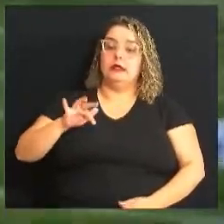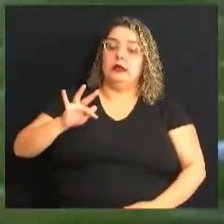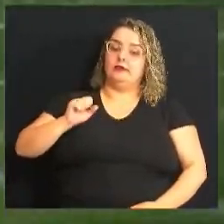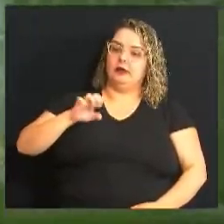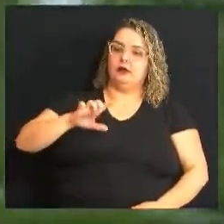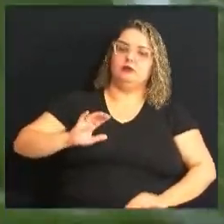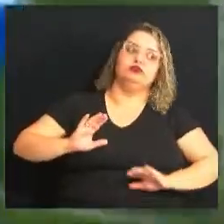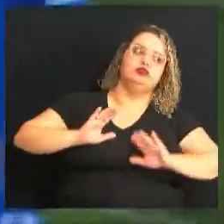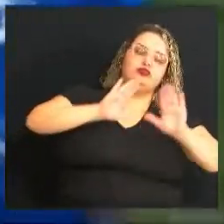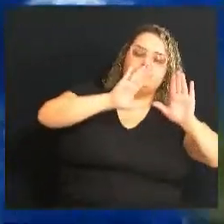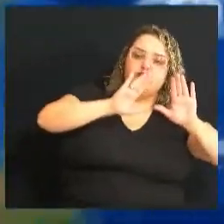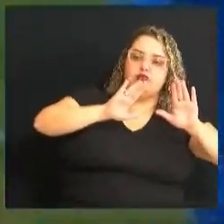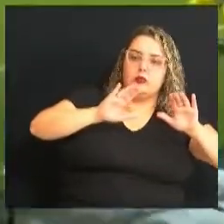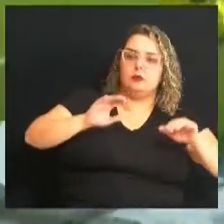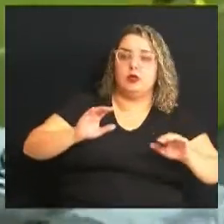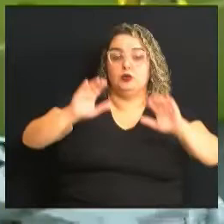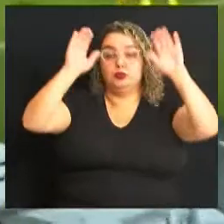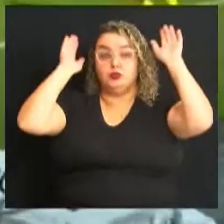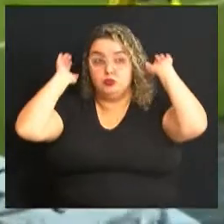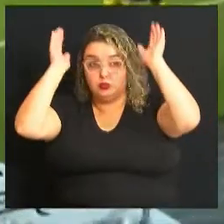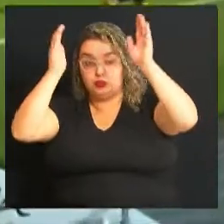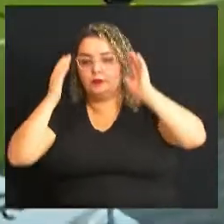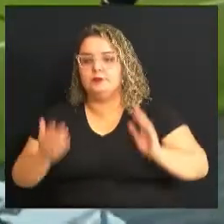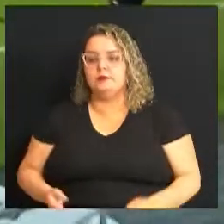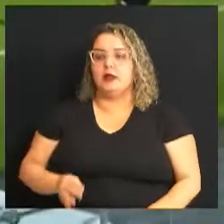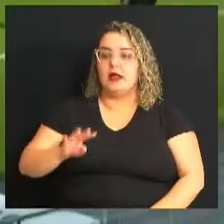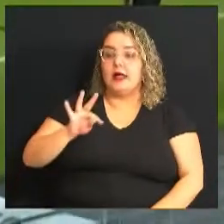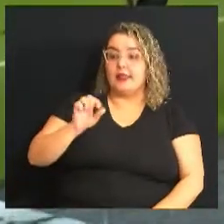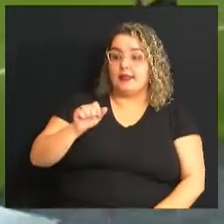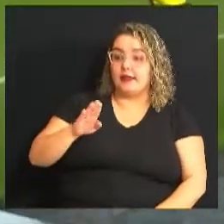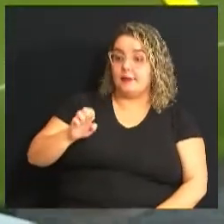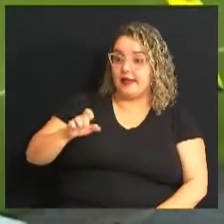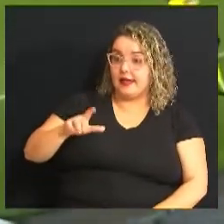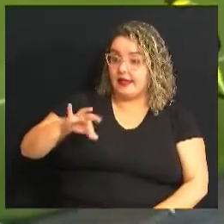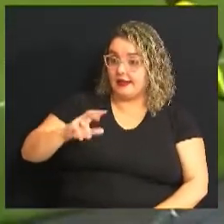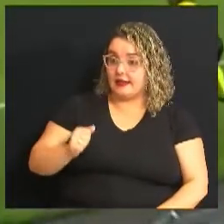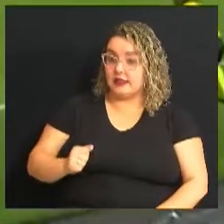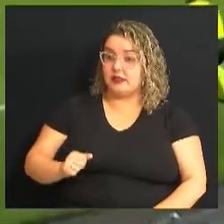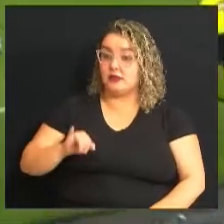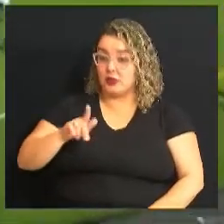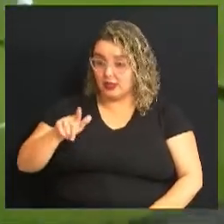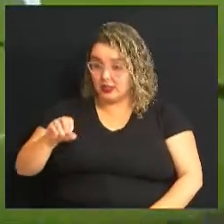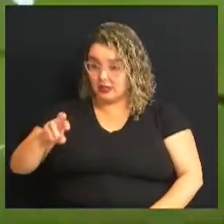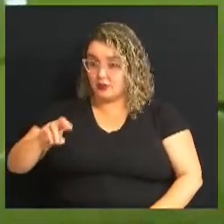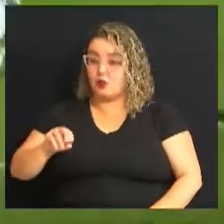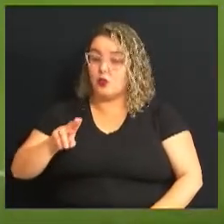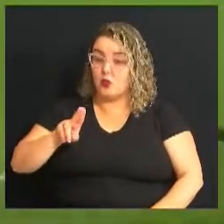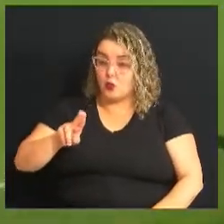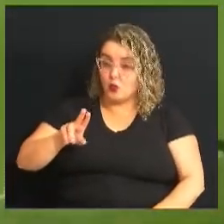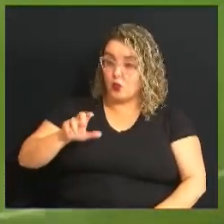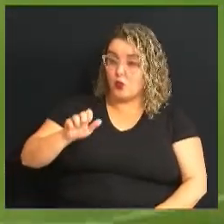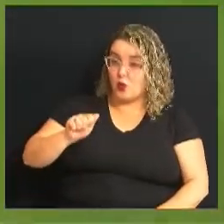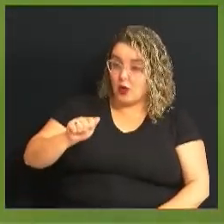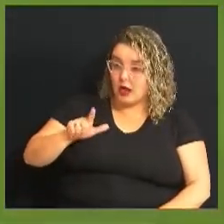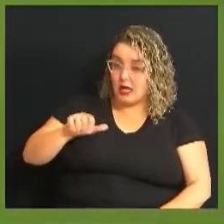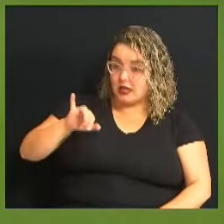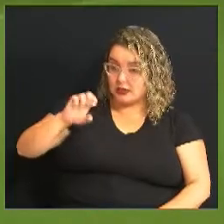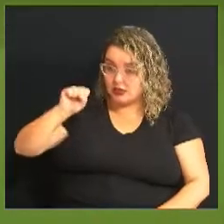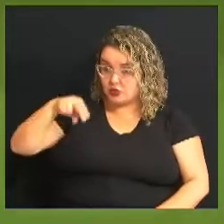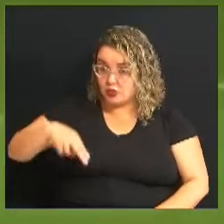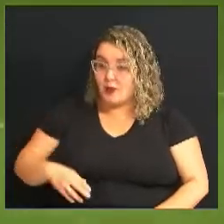escanteio. Aos 16 minutos, tabelinha entre Igor Formiga e o Olisson, até que chegou para Amaral,